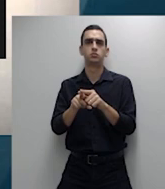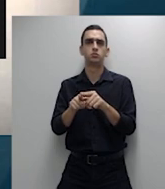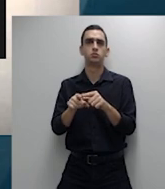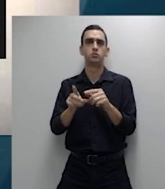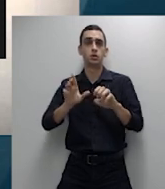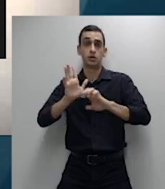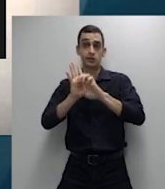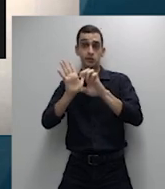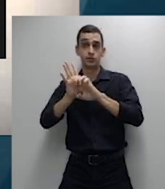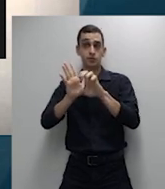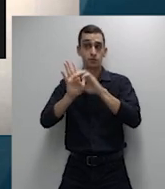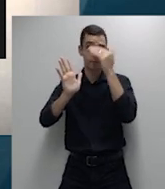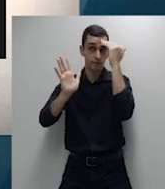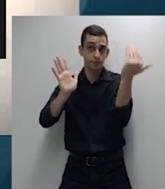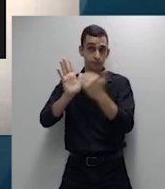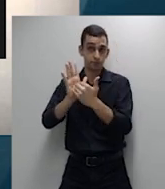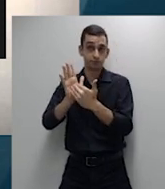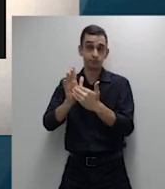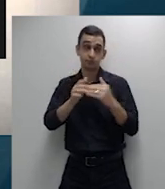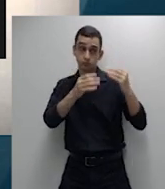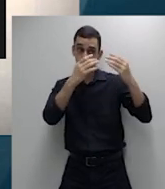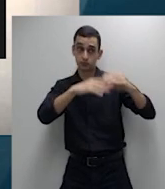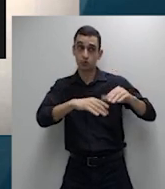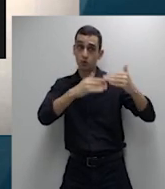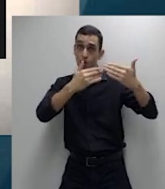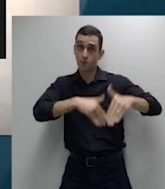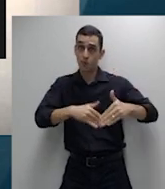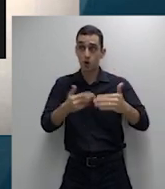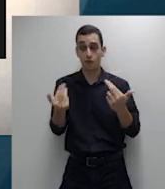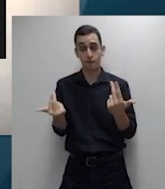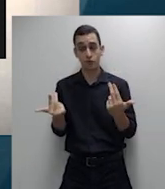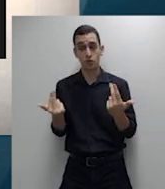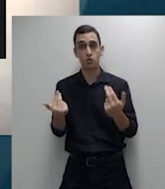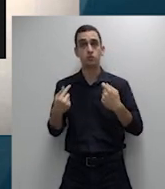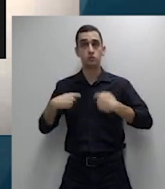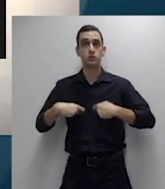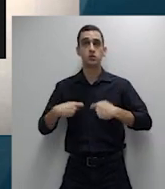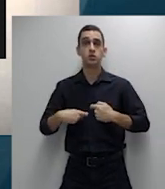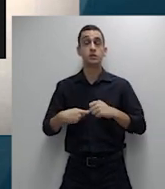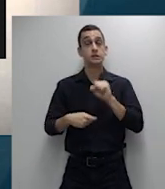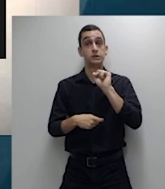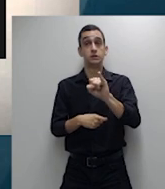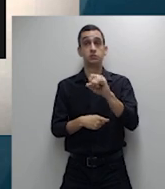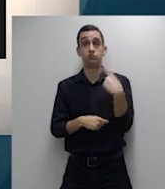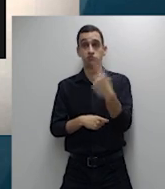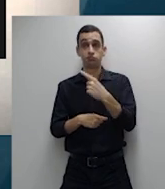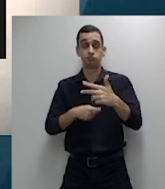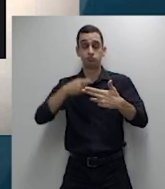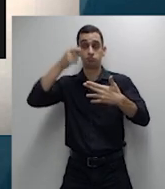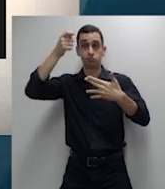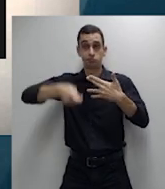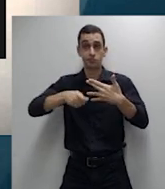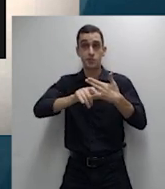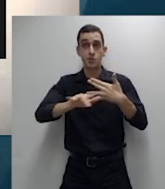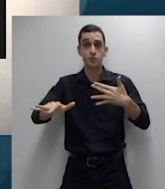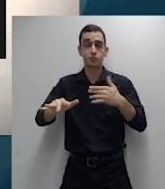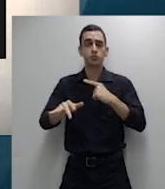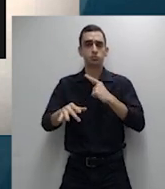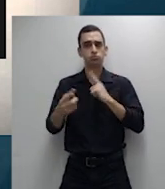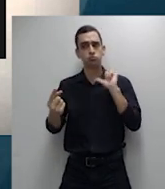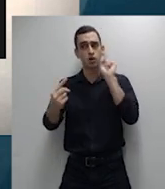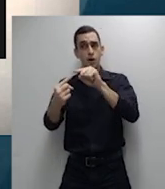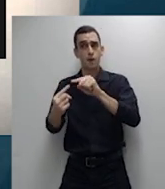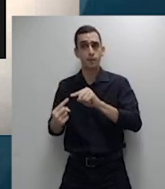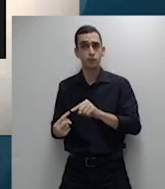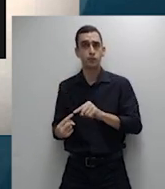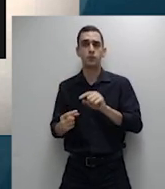edital excelências que a gente busca né na jurisprudência exemplos de aplicação